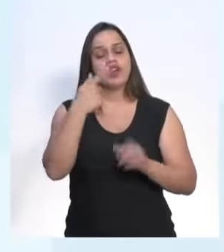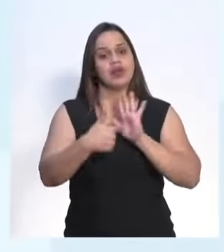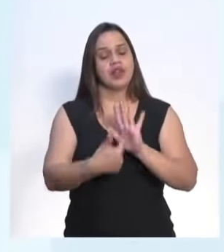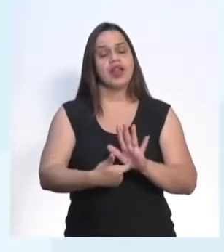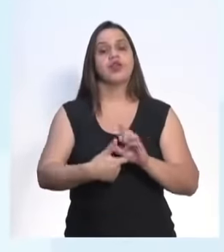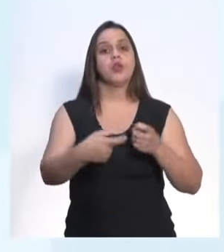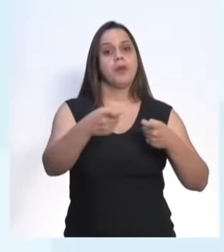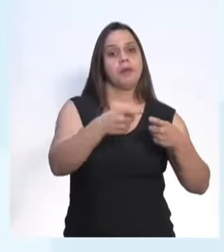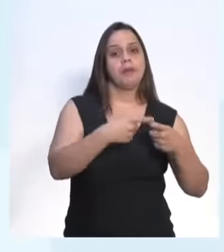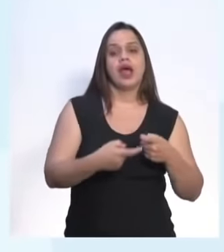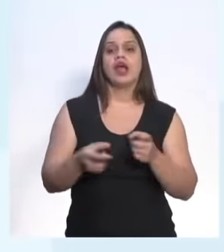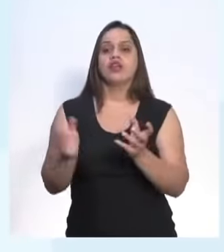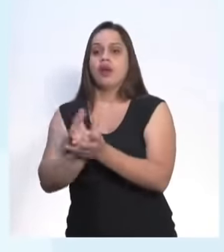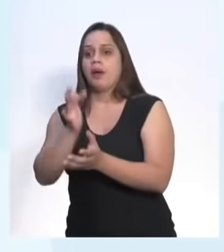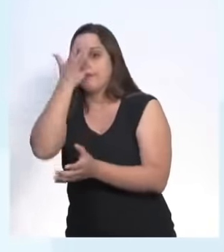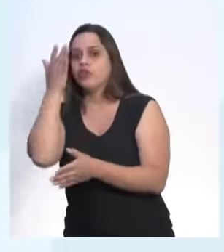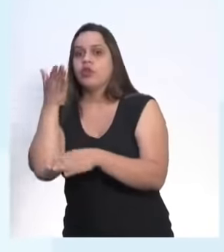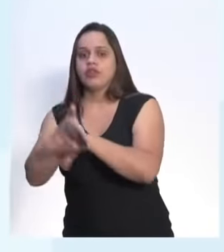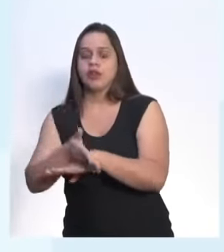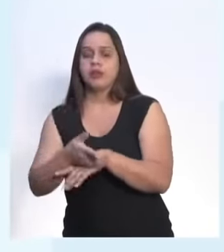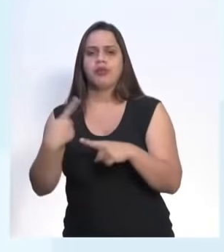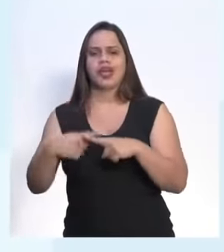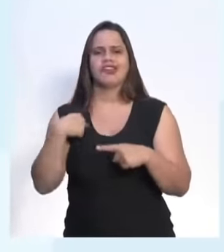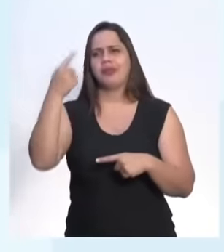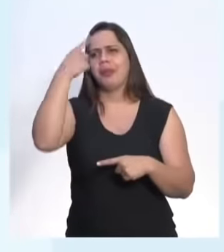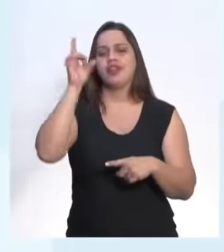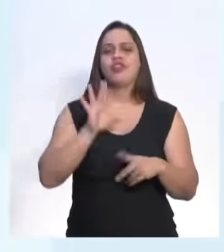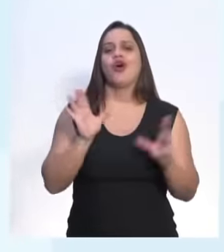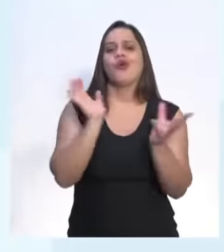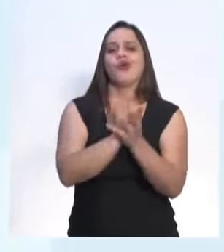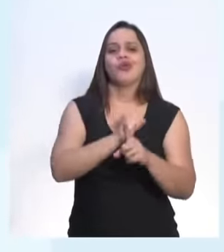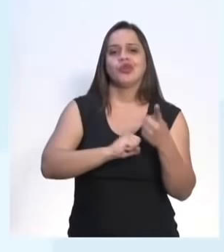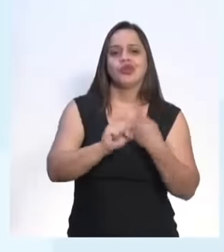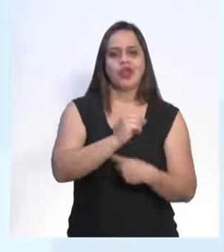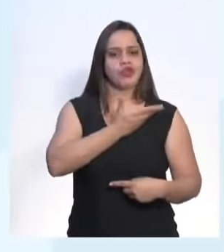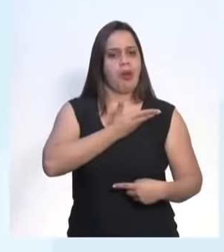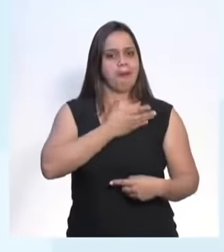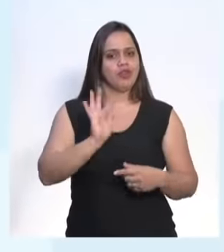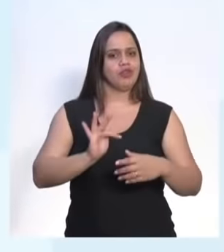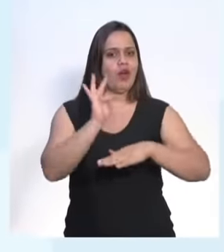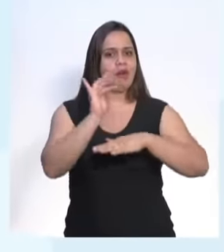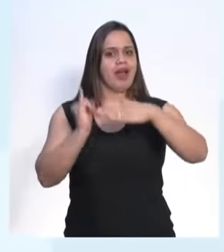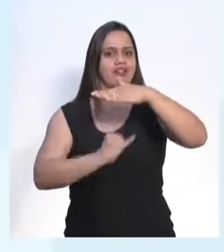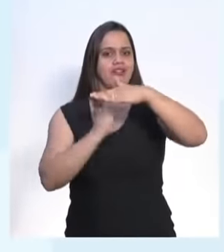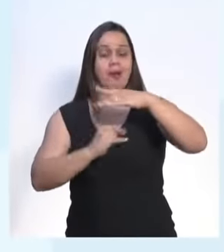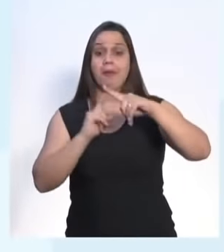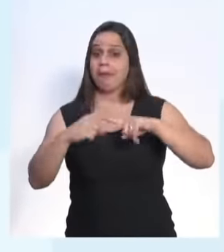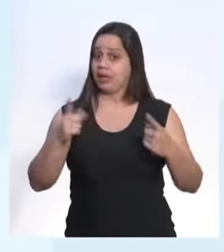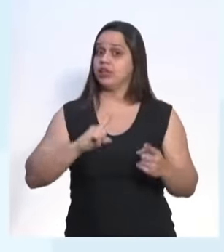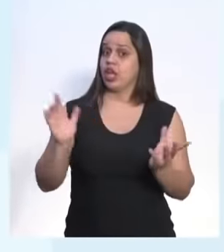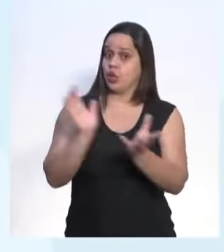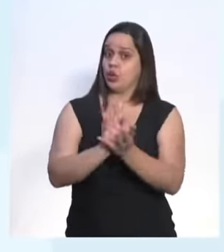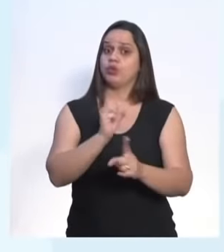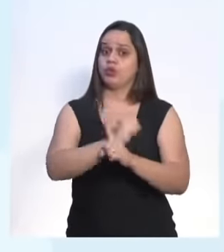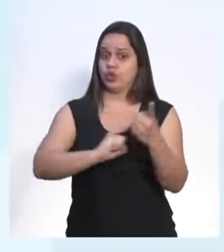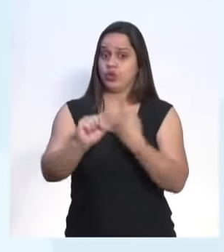a gente só pensa num grupo social assim, de amigos, um grupo mais informal. Só que tem grupos sociais,